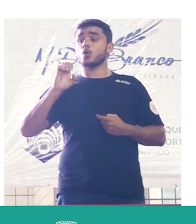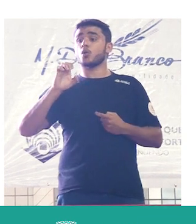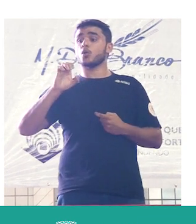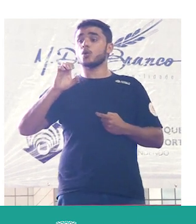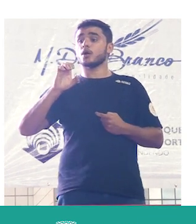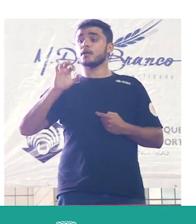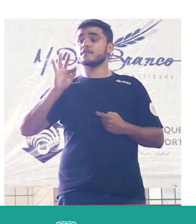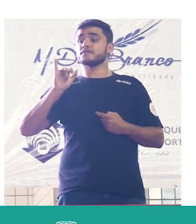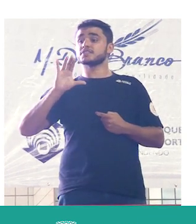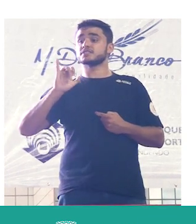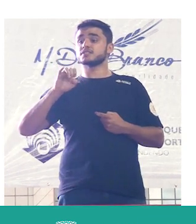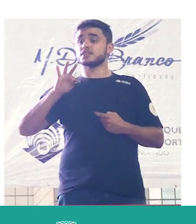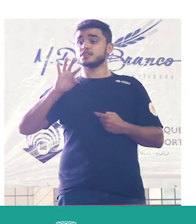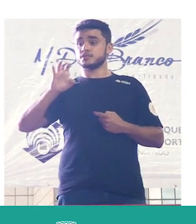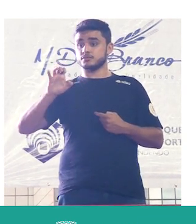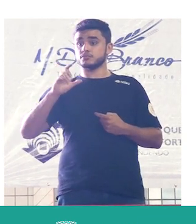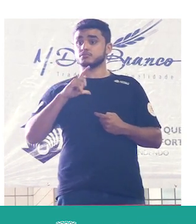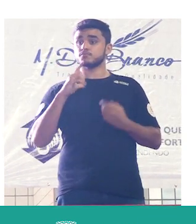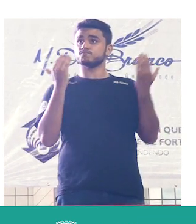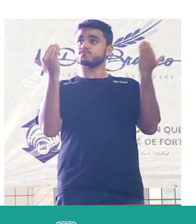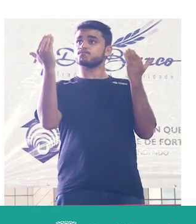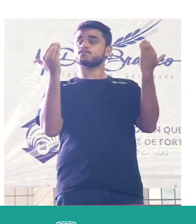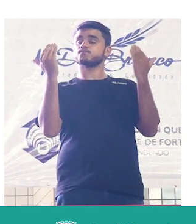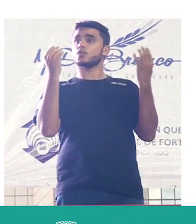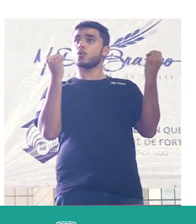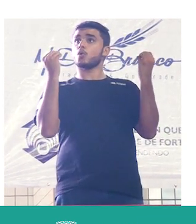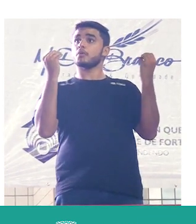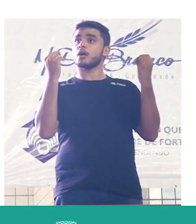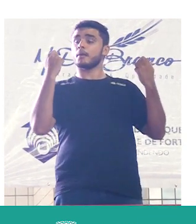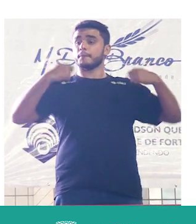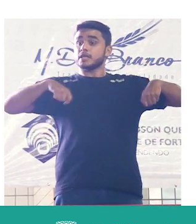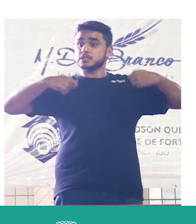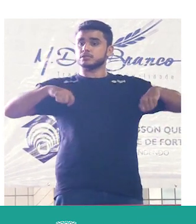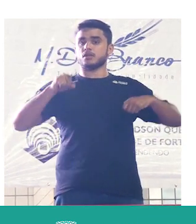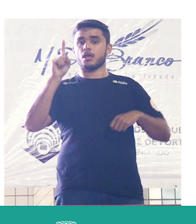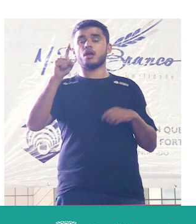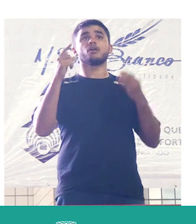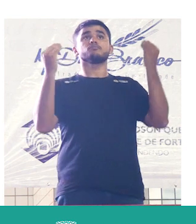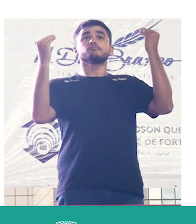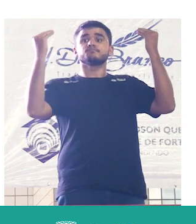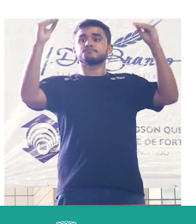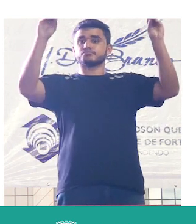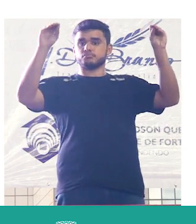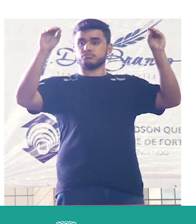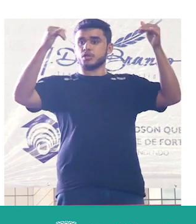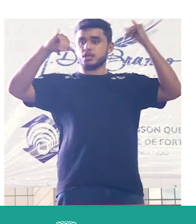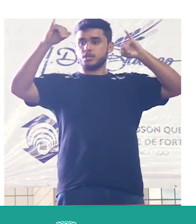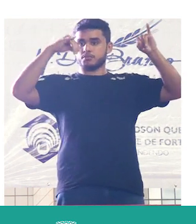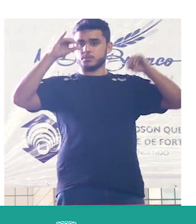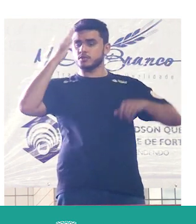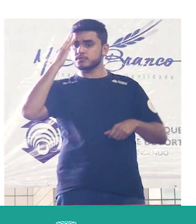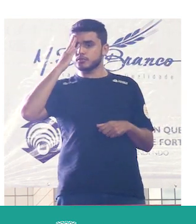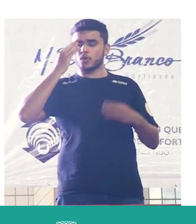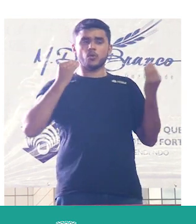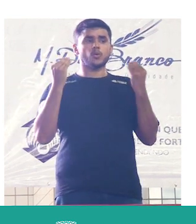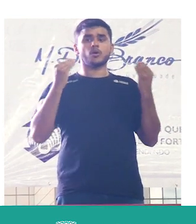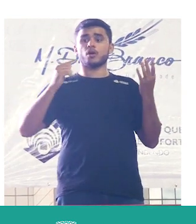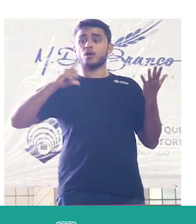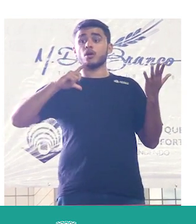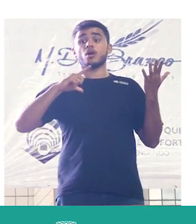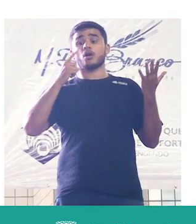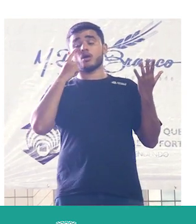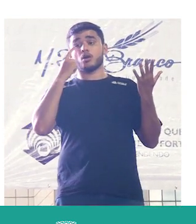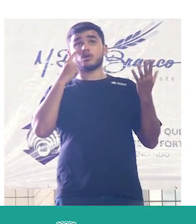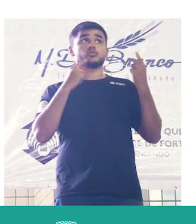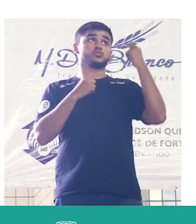coeficientes. Eles é que vão dar a proporção entre os participantes da reação. Então, nessa reação, 2